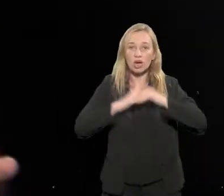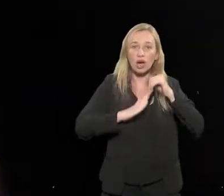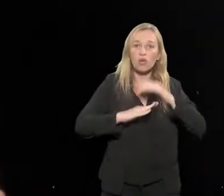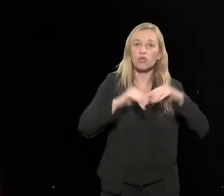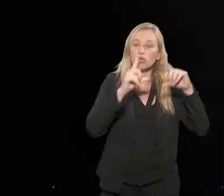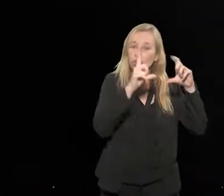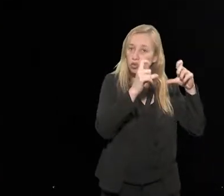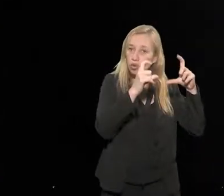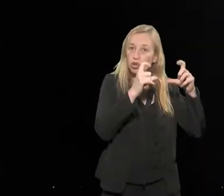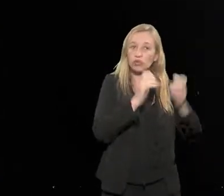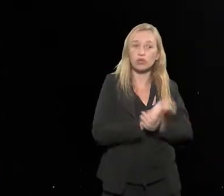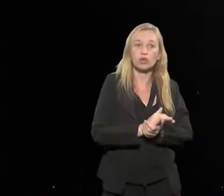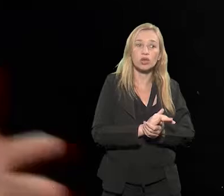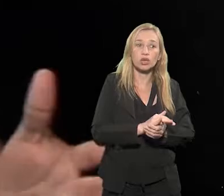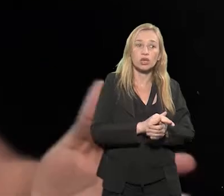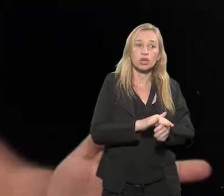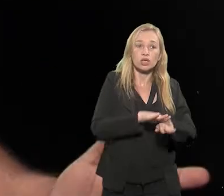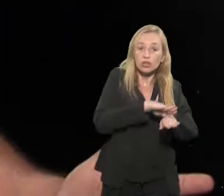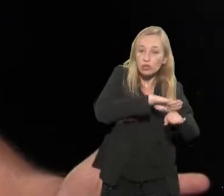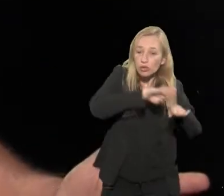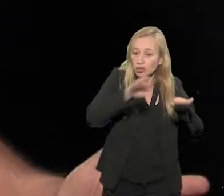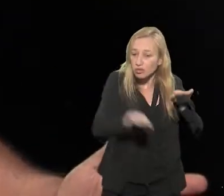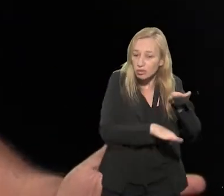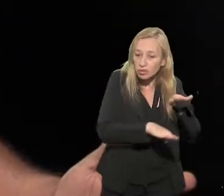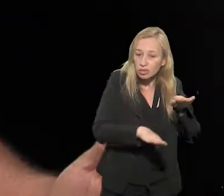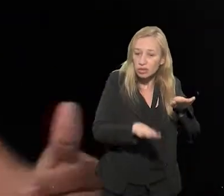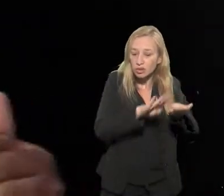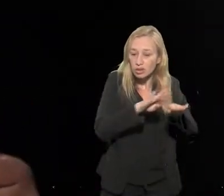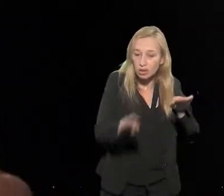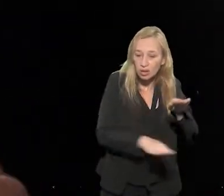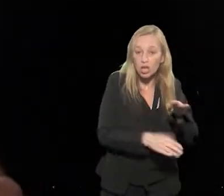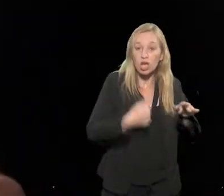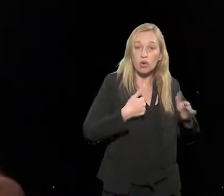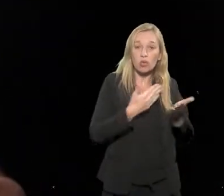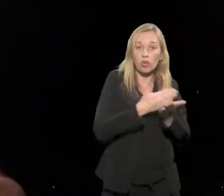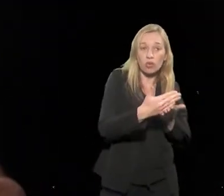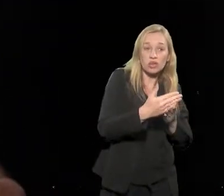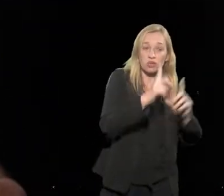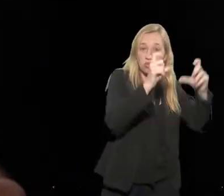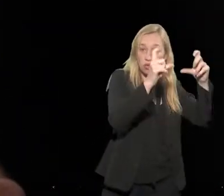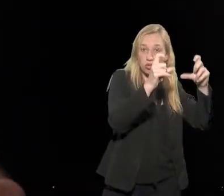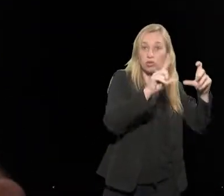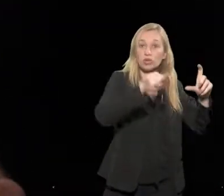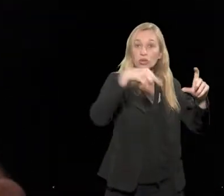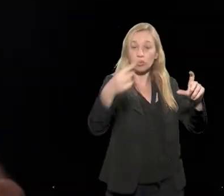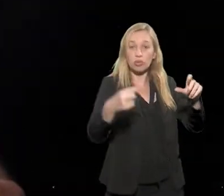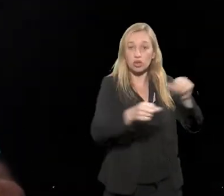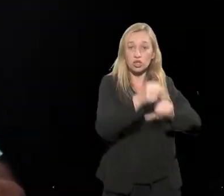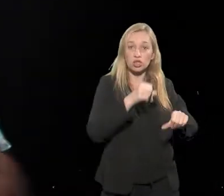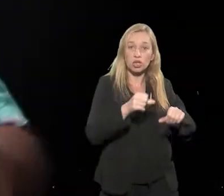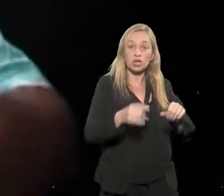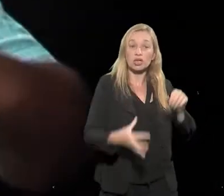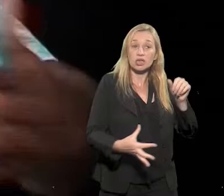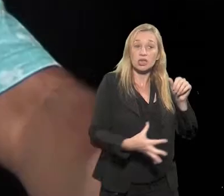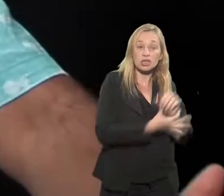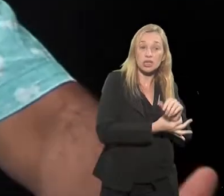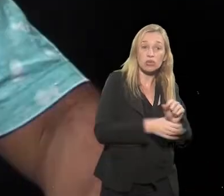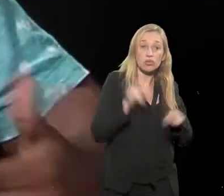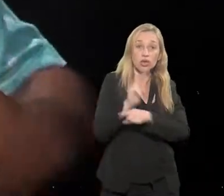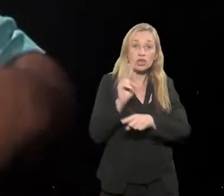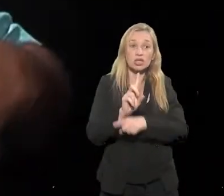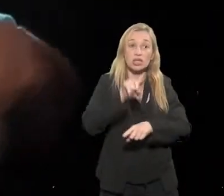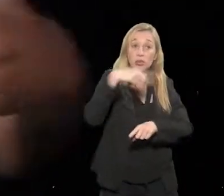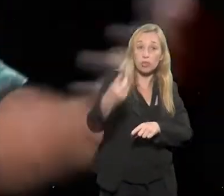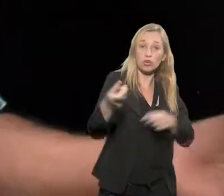na carreira ali que foi sendo rebaixado de função. Eu começo como fotógrafo, depois viro segurança, viro